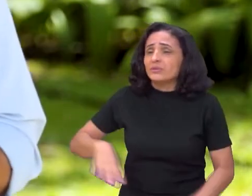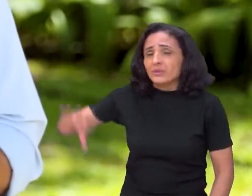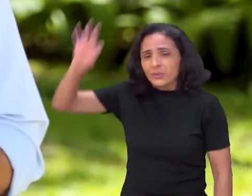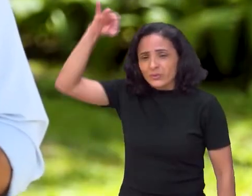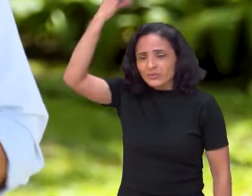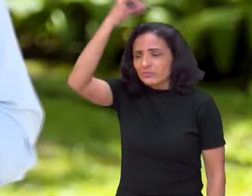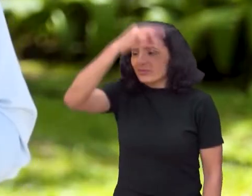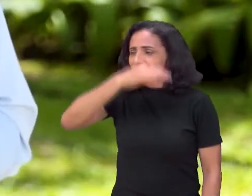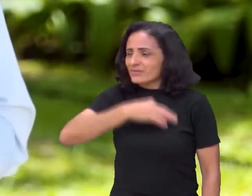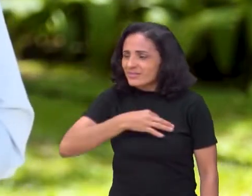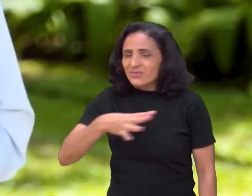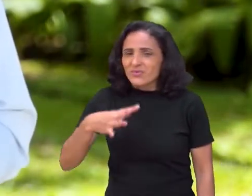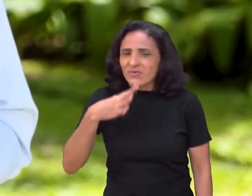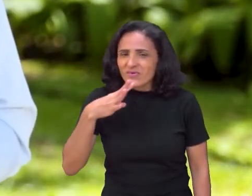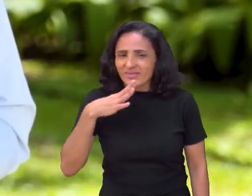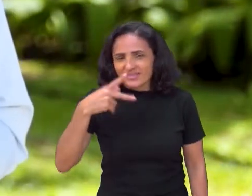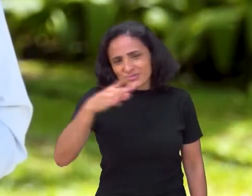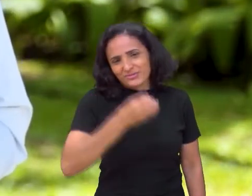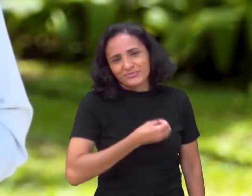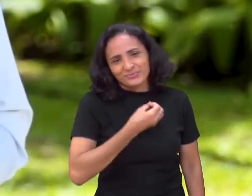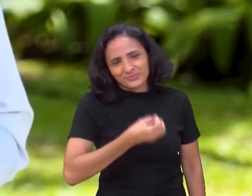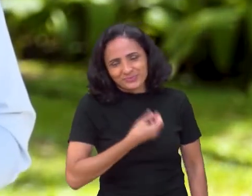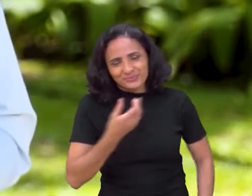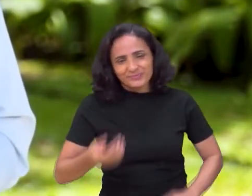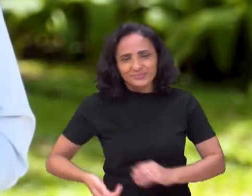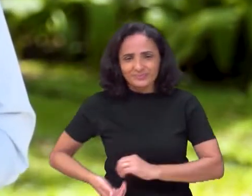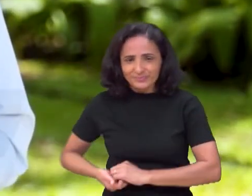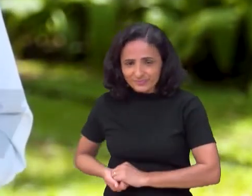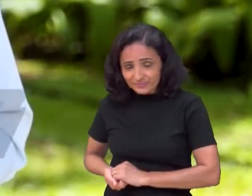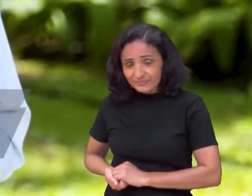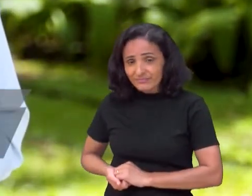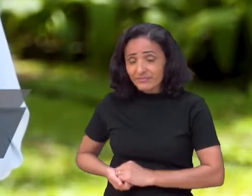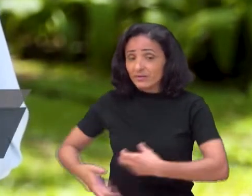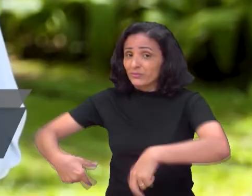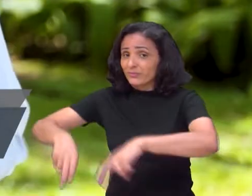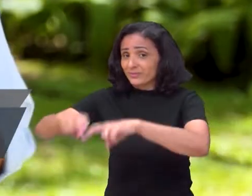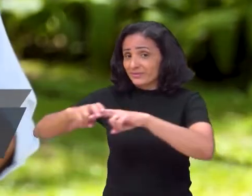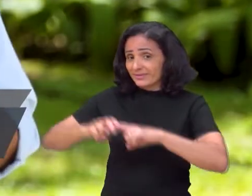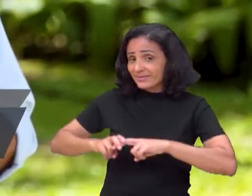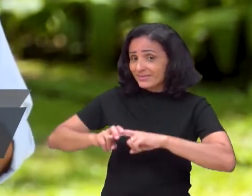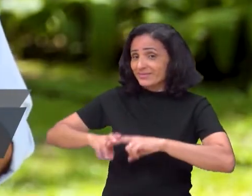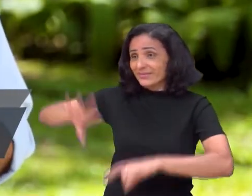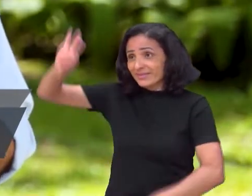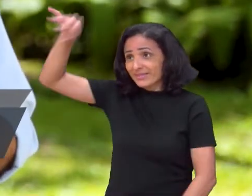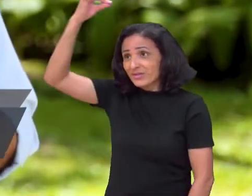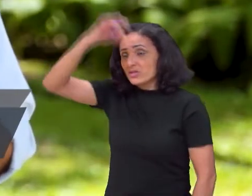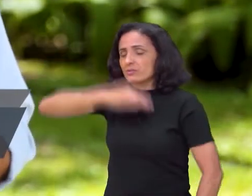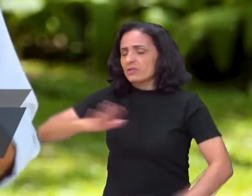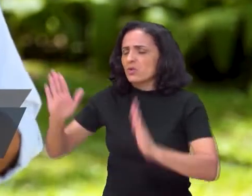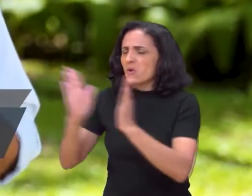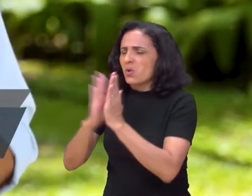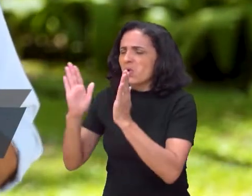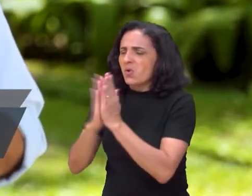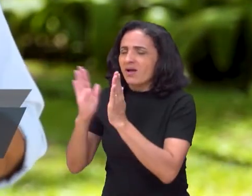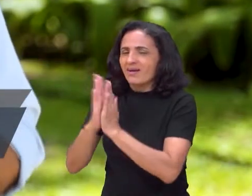coisas. E é por isso que a palavra de Deus diz que Ele intercede por nós com gemidos